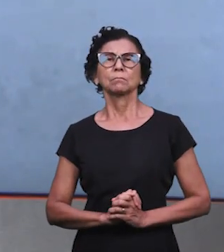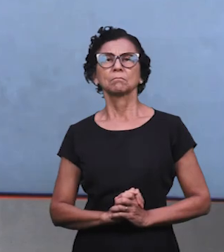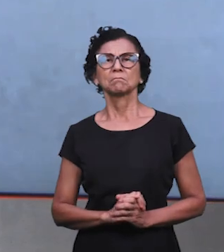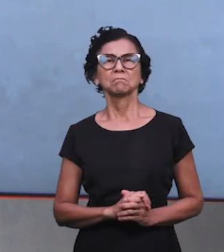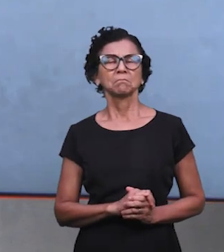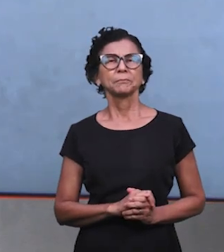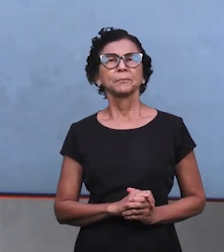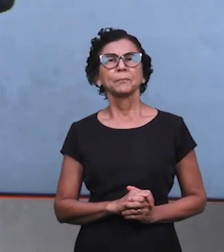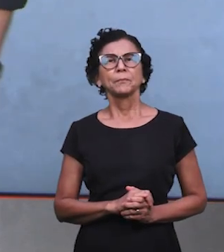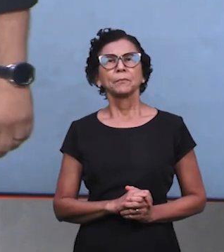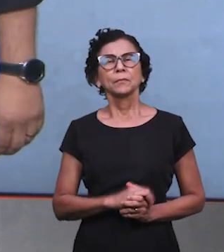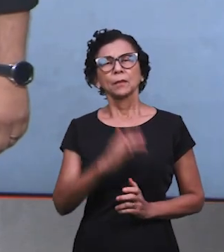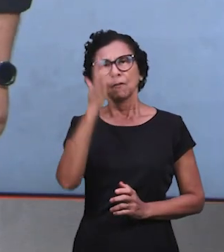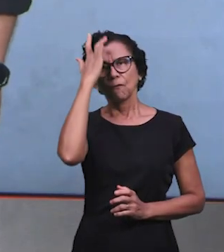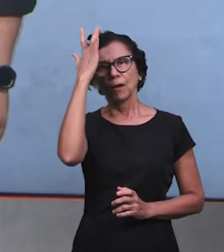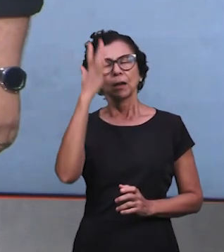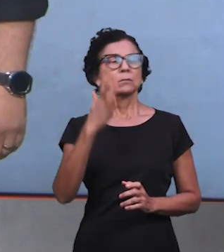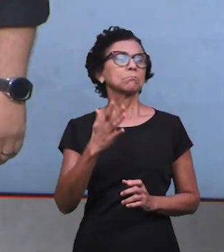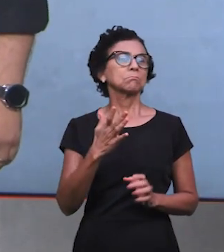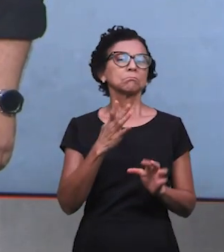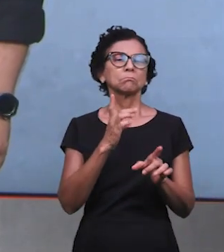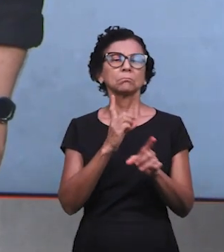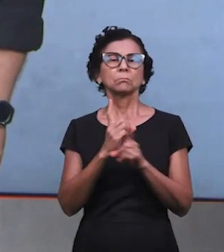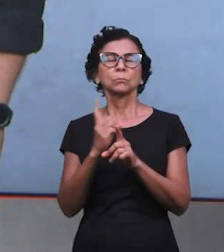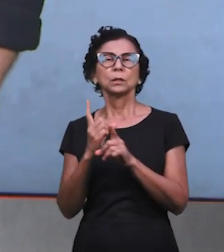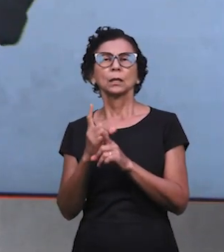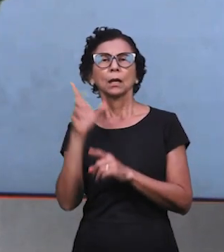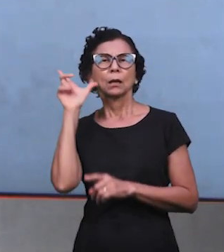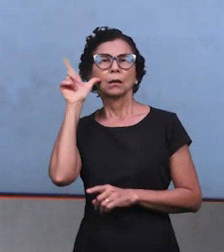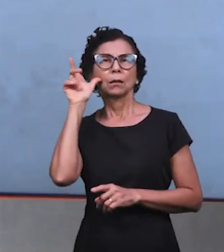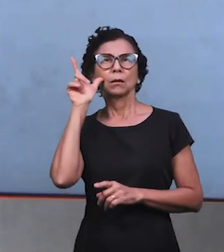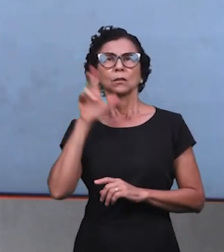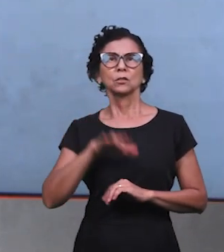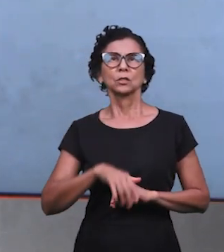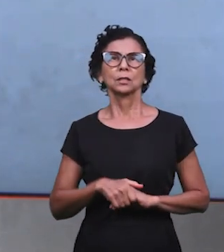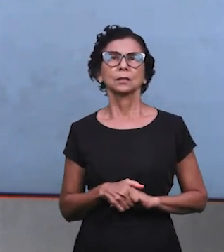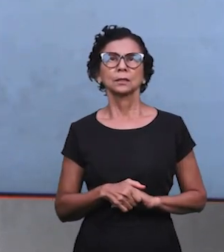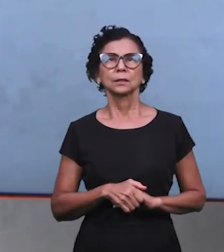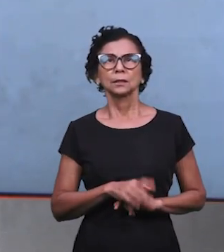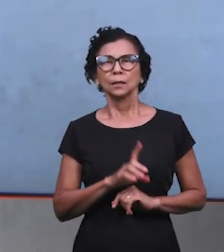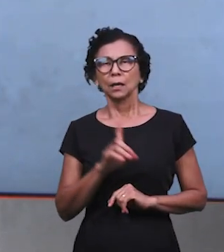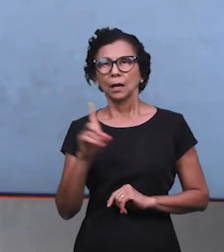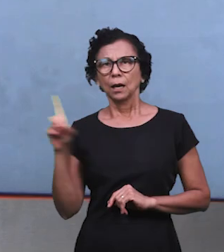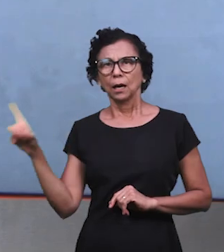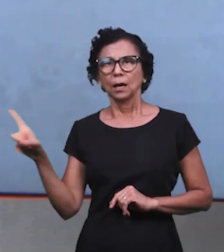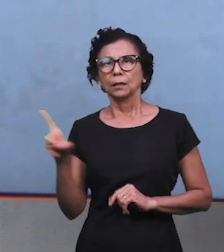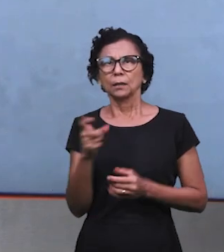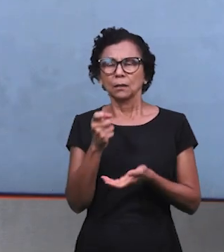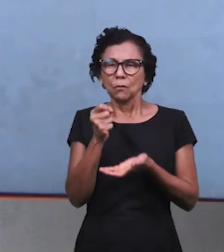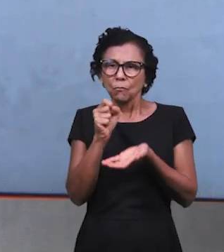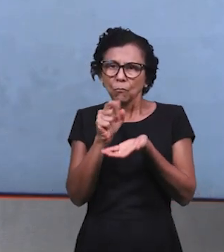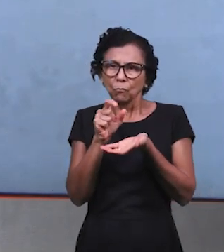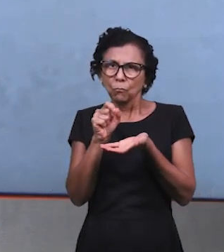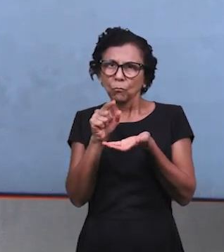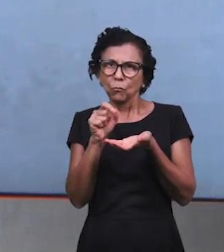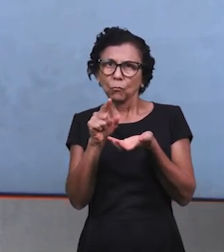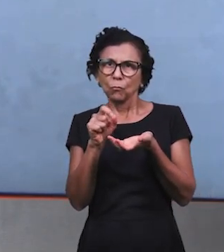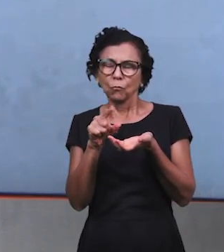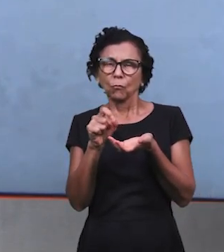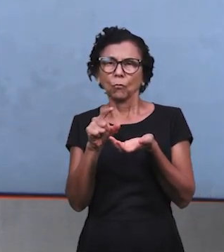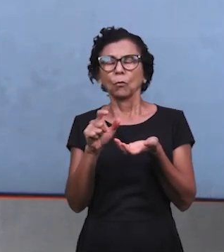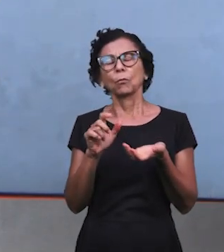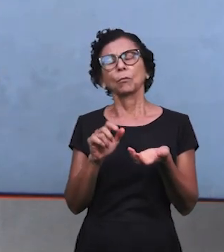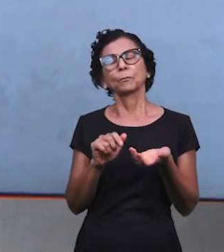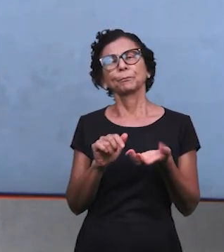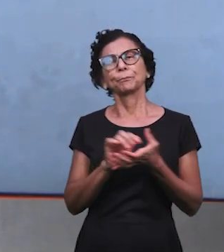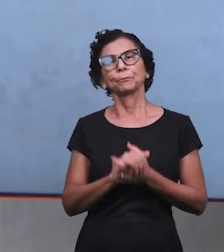em muitas lojas. Aqui eu tenho um isqueiro, que é como se fosse um maçarico para a gente ligar, e aqui eu tenho um pouquinho de óleo,